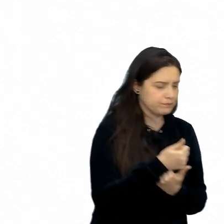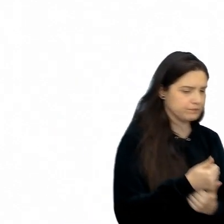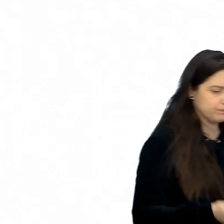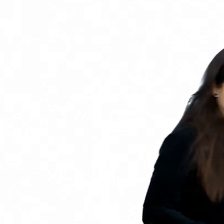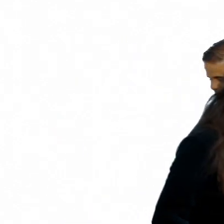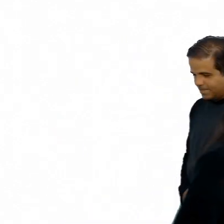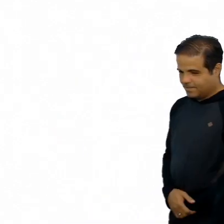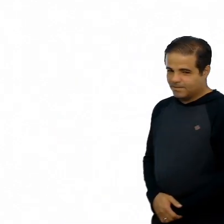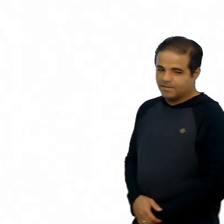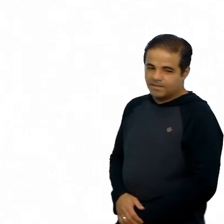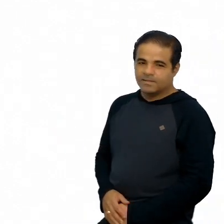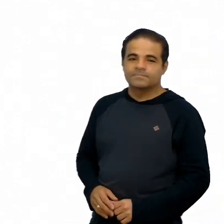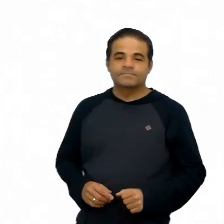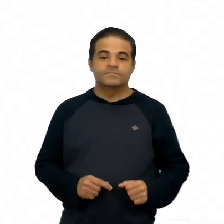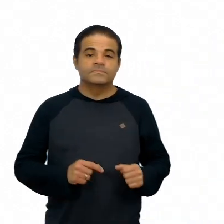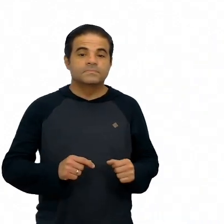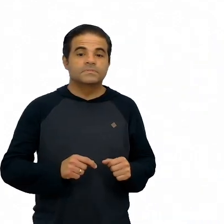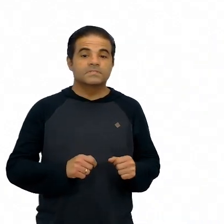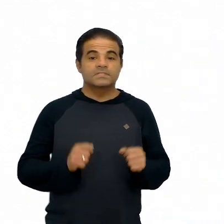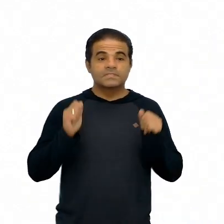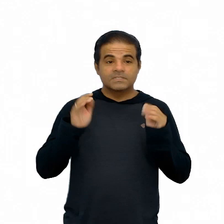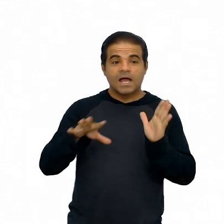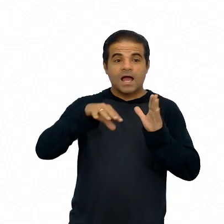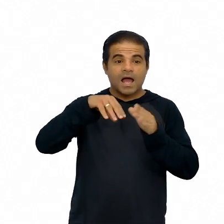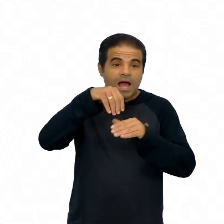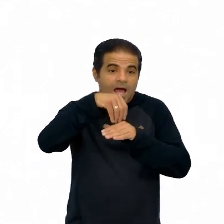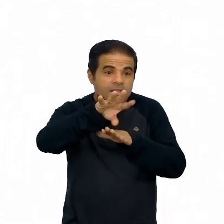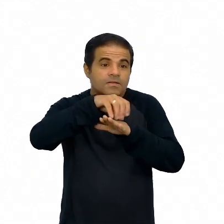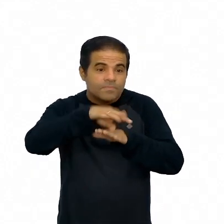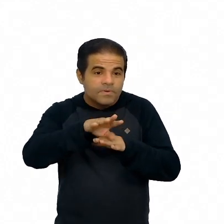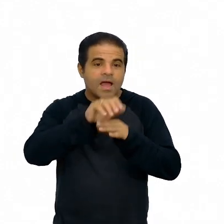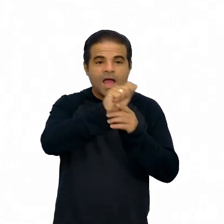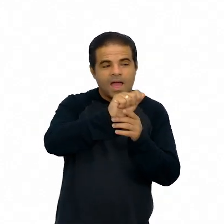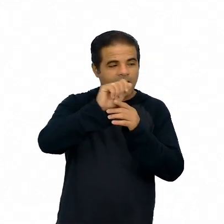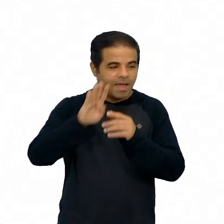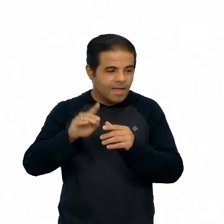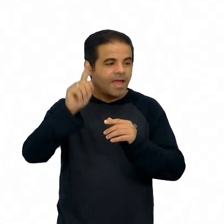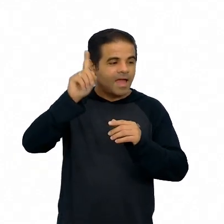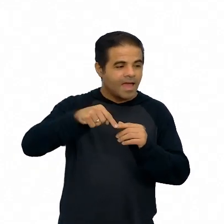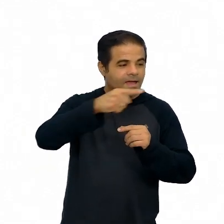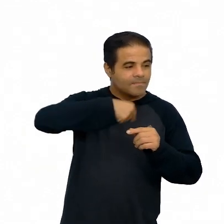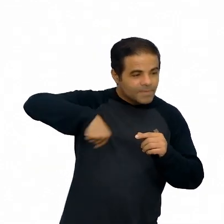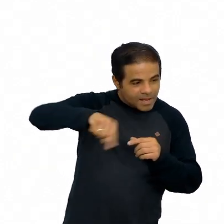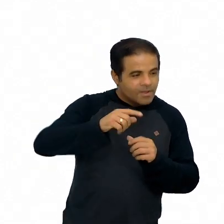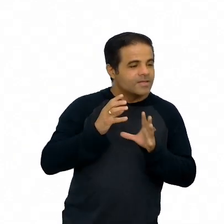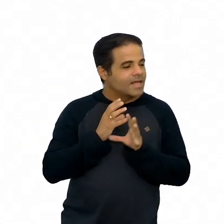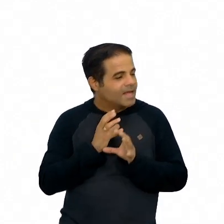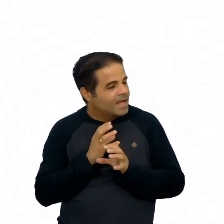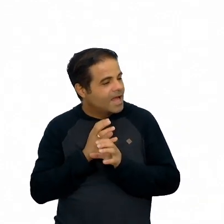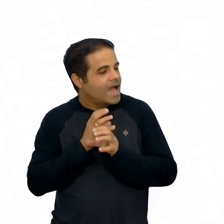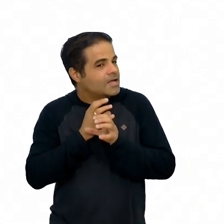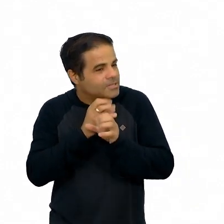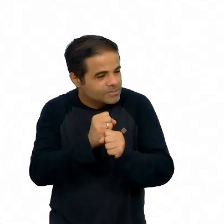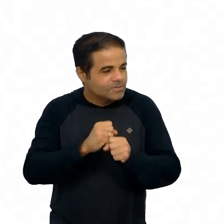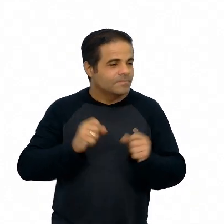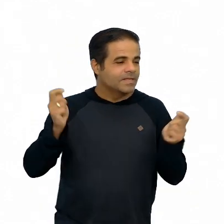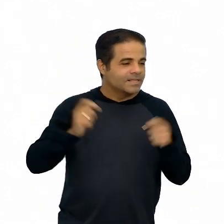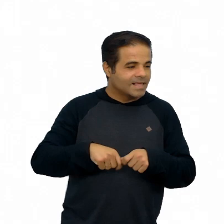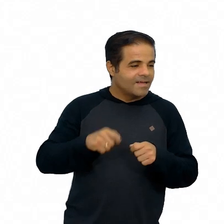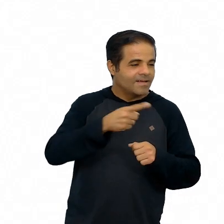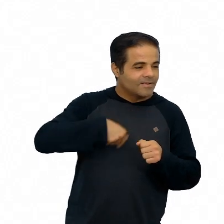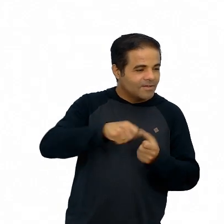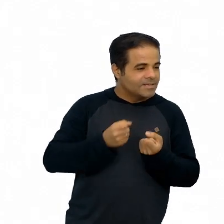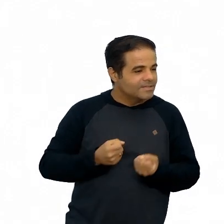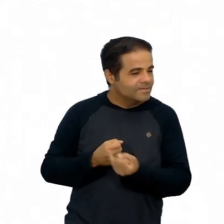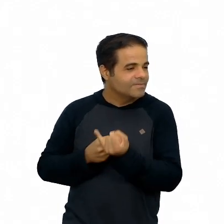estudantes resolveram isso? Será que eles atribuíram que A e B era para nós, a soma dos dois dava para nós